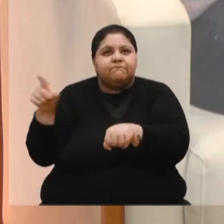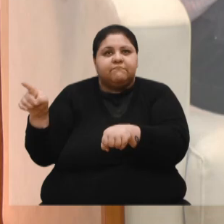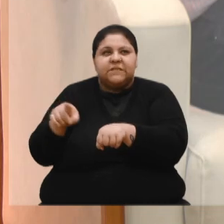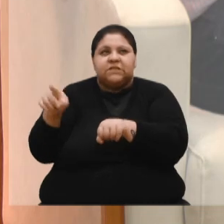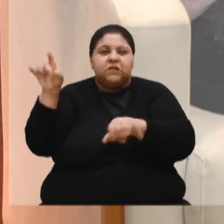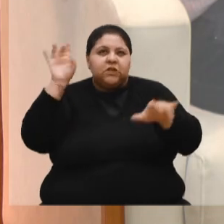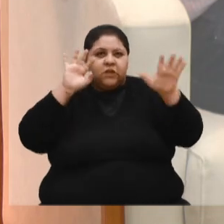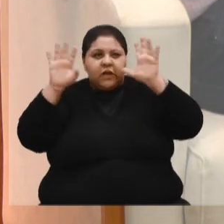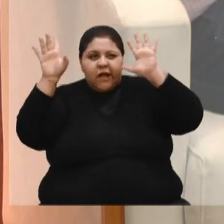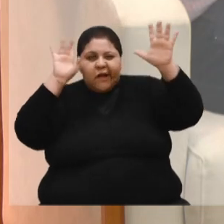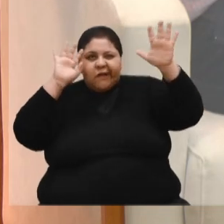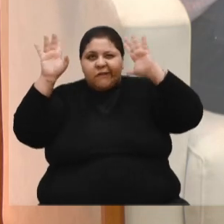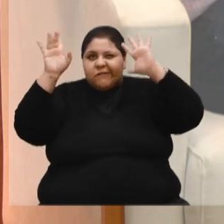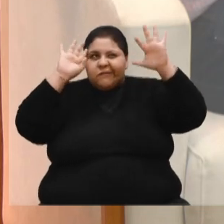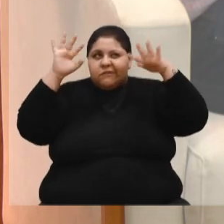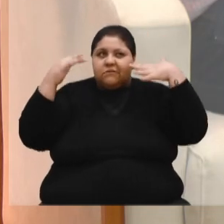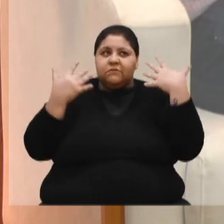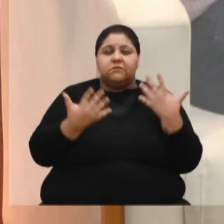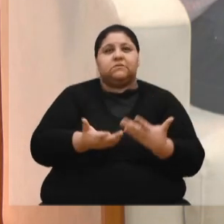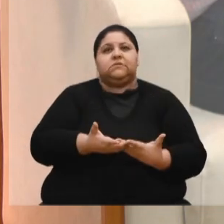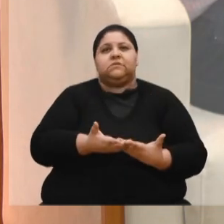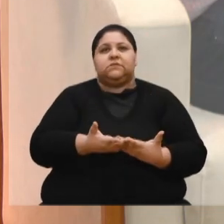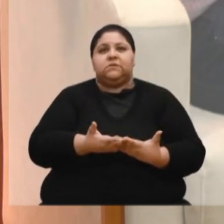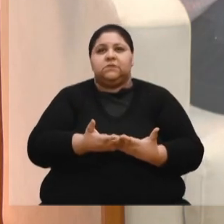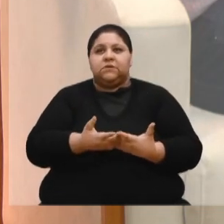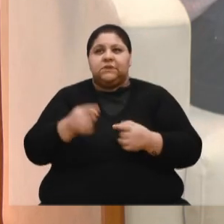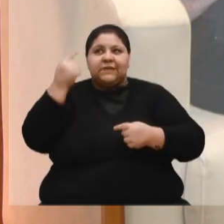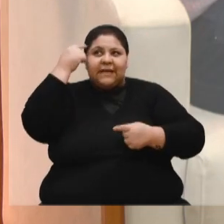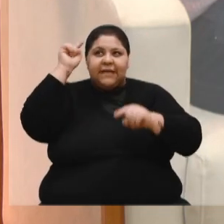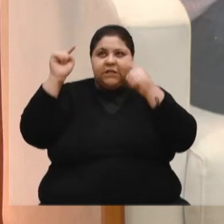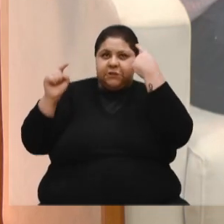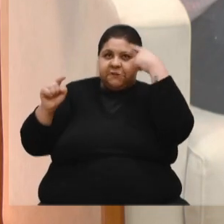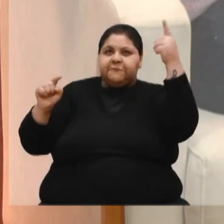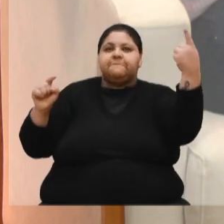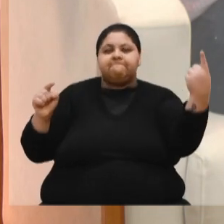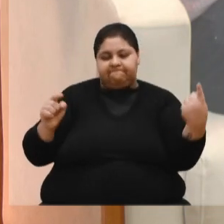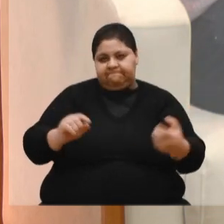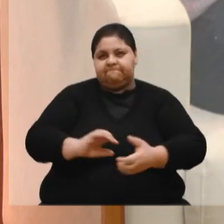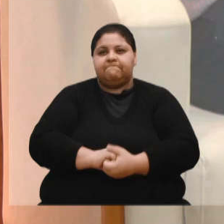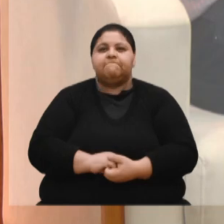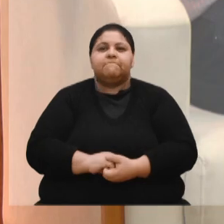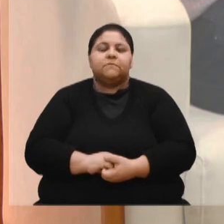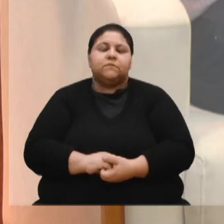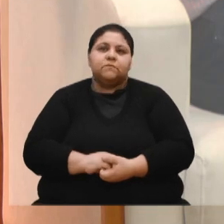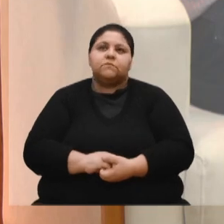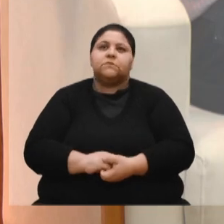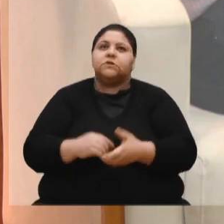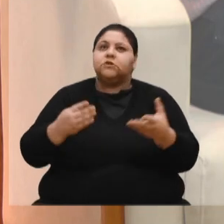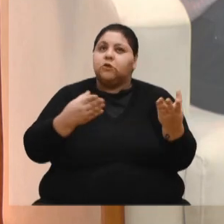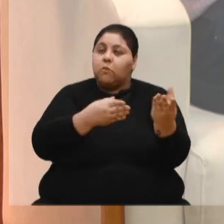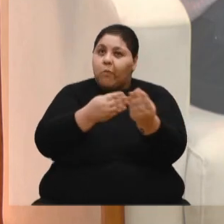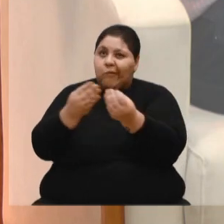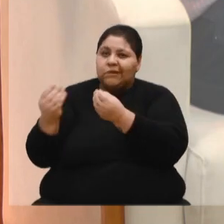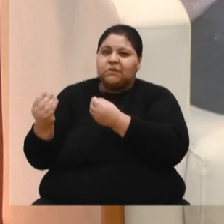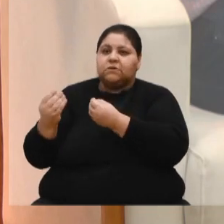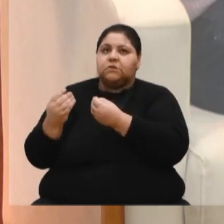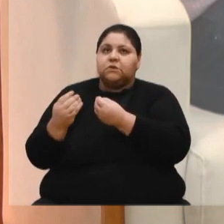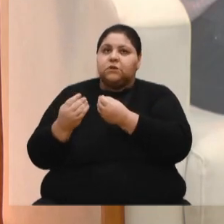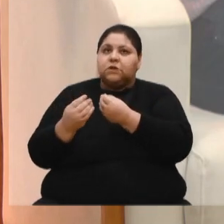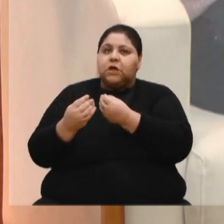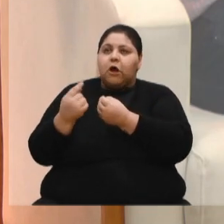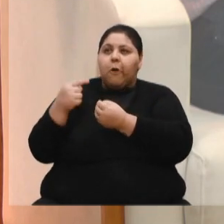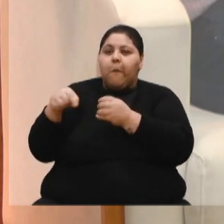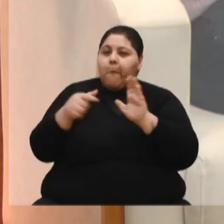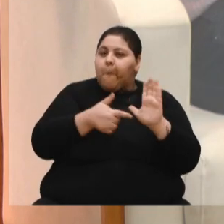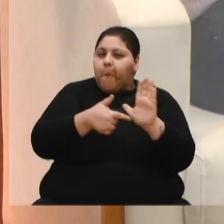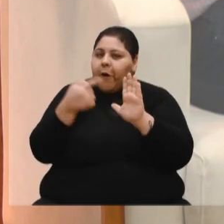da imaginação, da fantasia, da criatividade. E muito dessas partes está nessa ideia